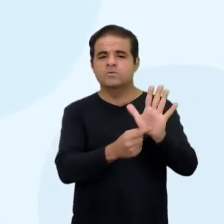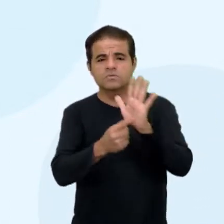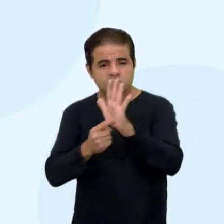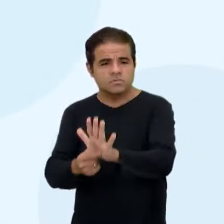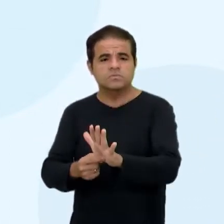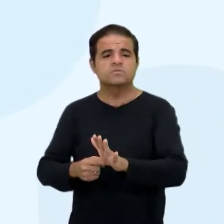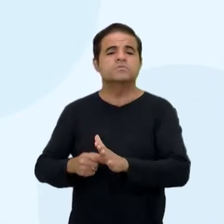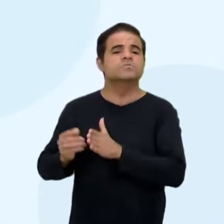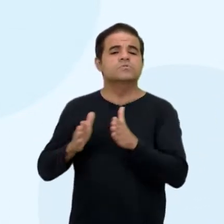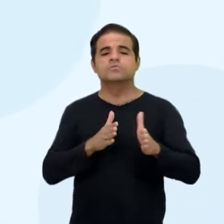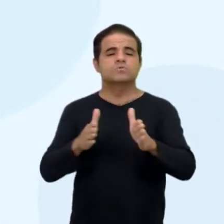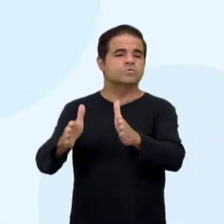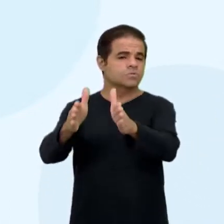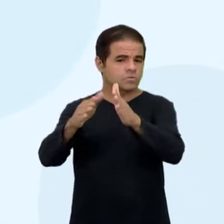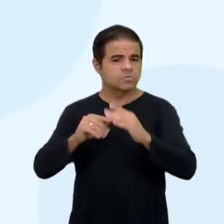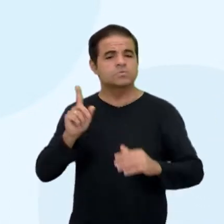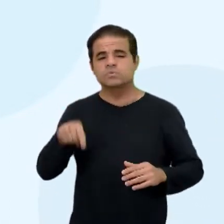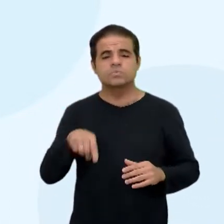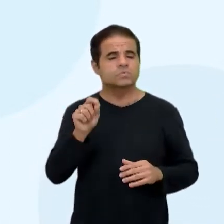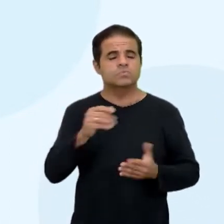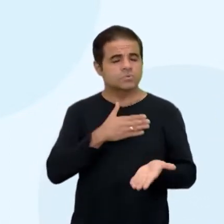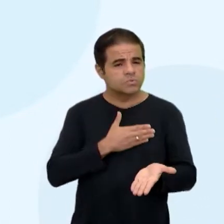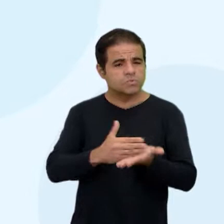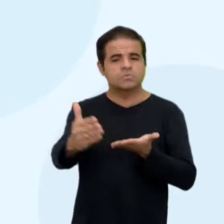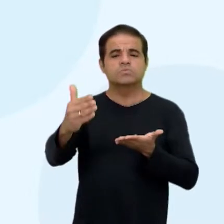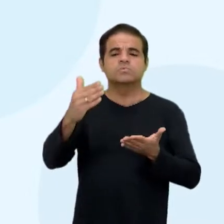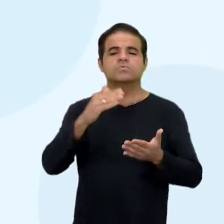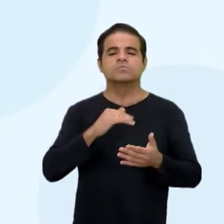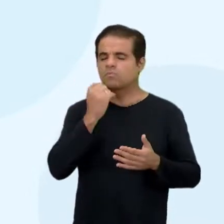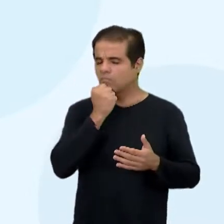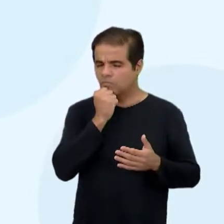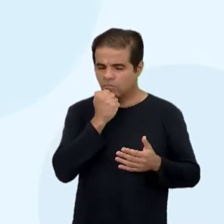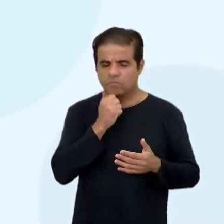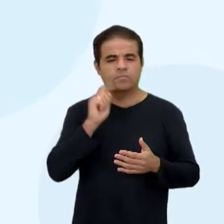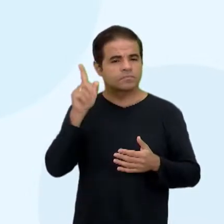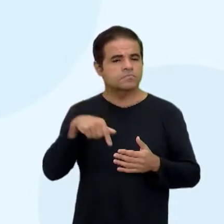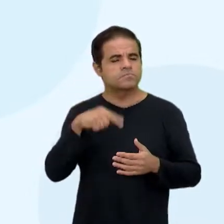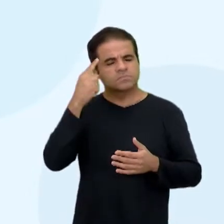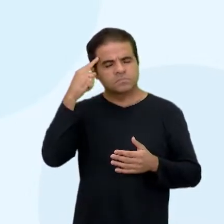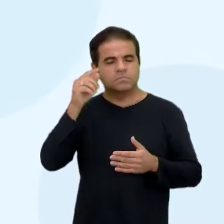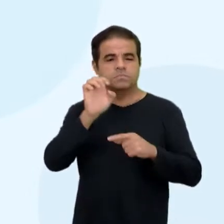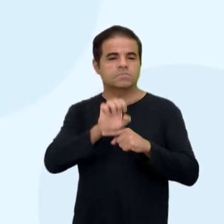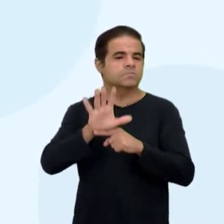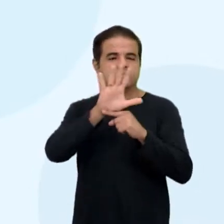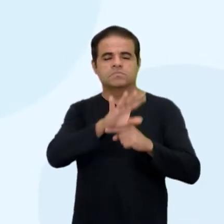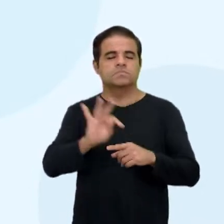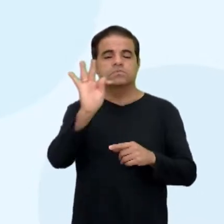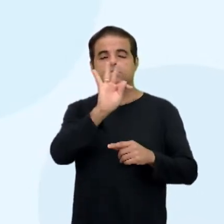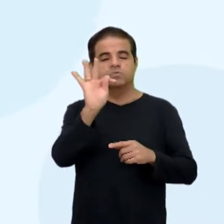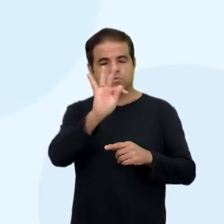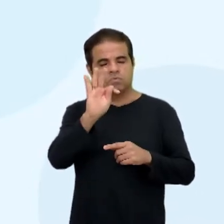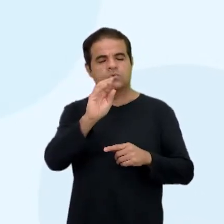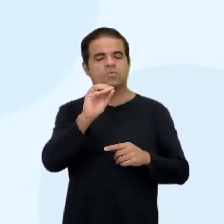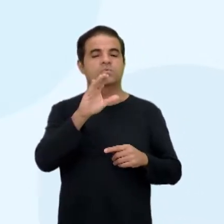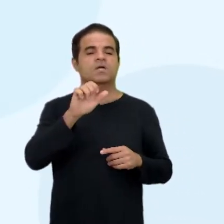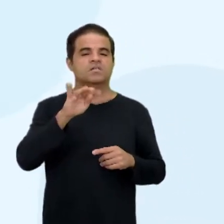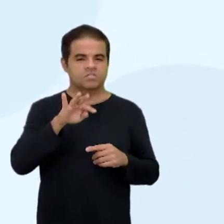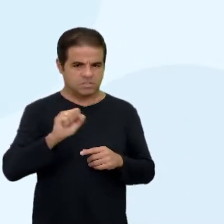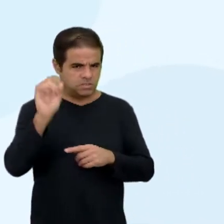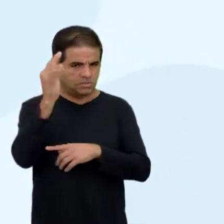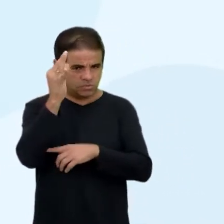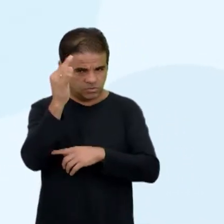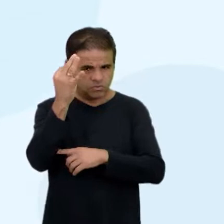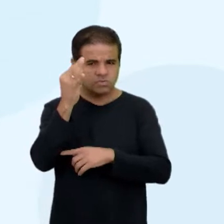ó, na jornada, tá aqui embaixo, de iniciação científica lá do Tocantins. E a gente tem até uns nomes para citar aqui para dar